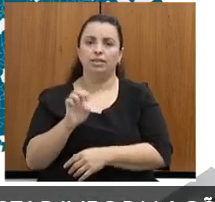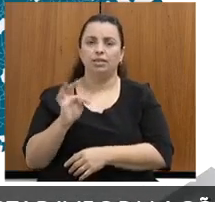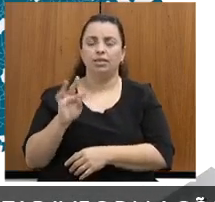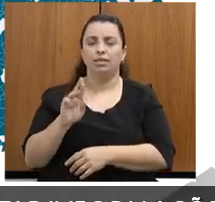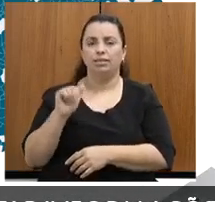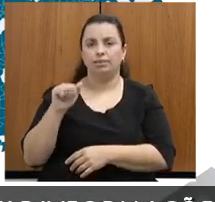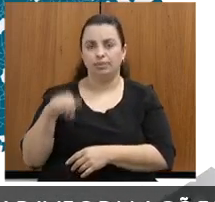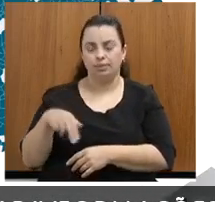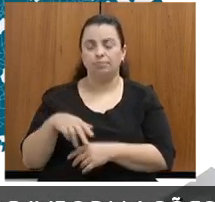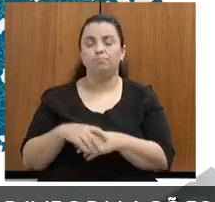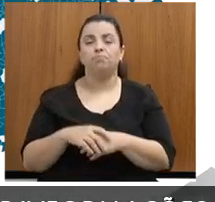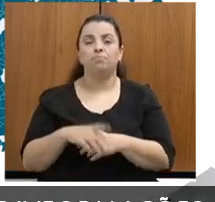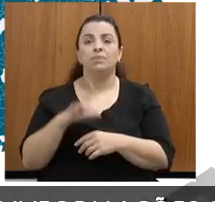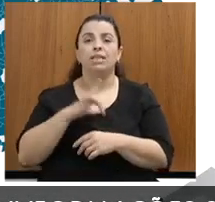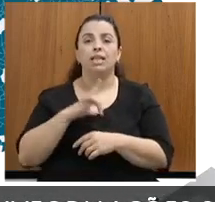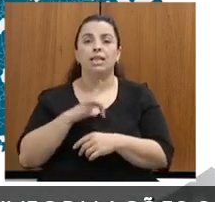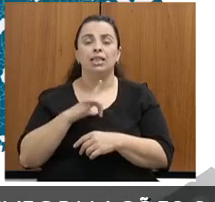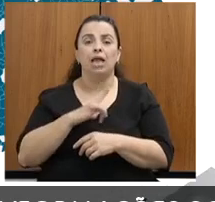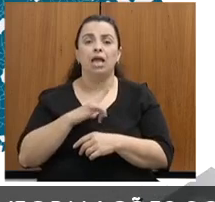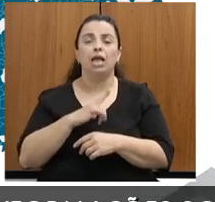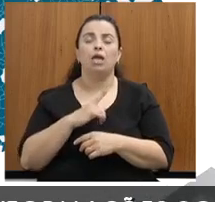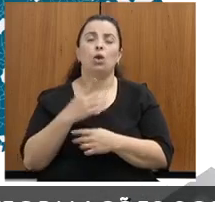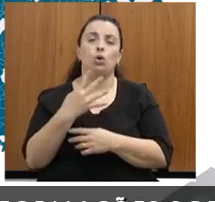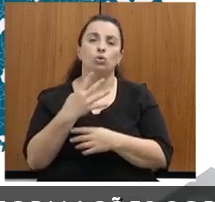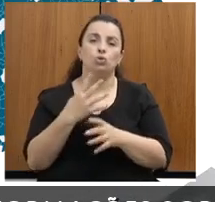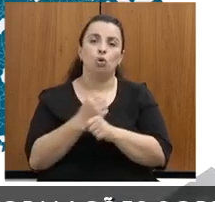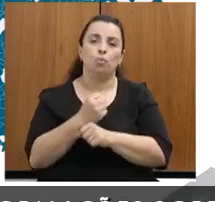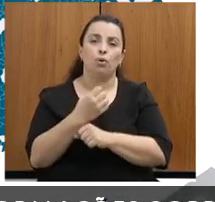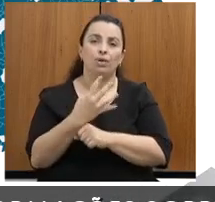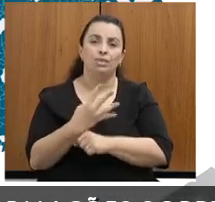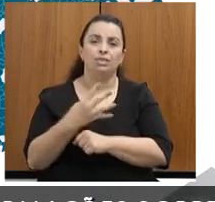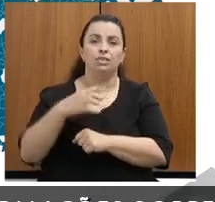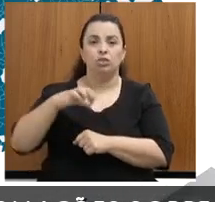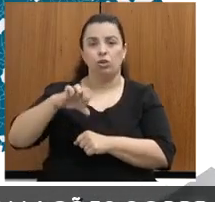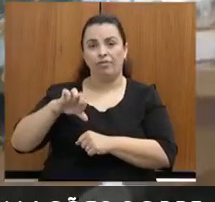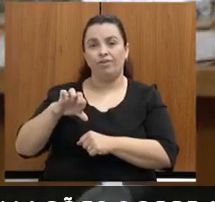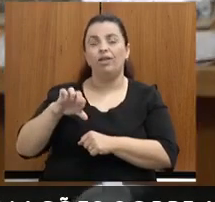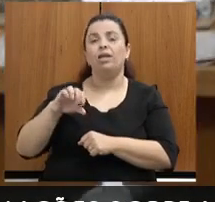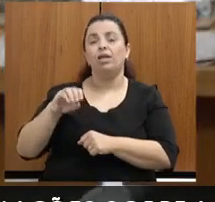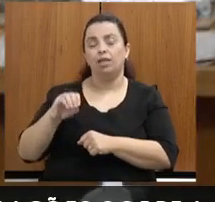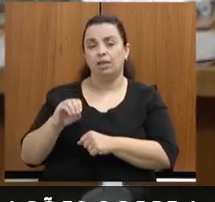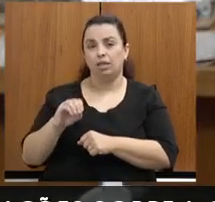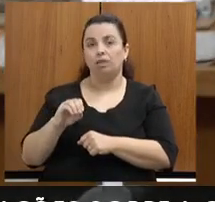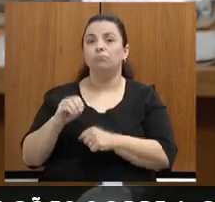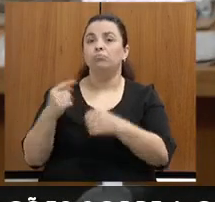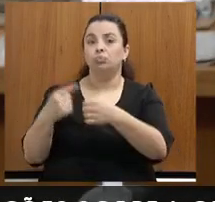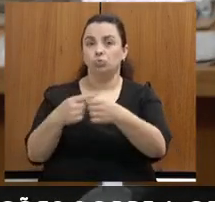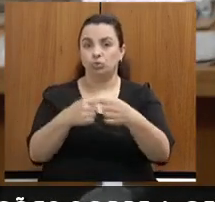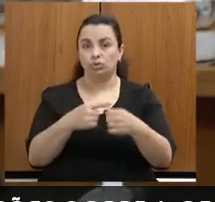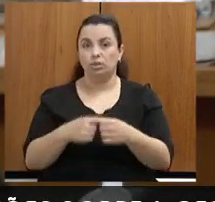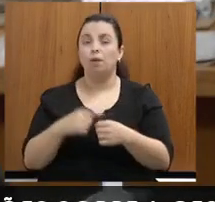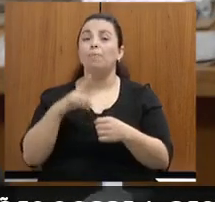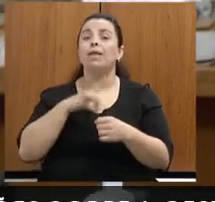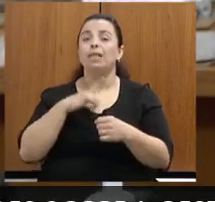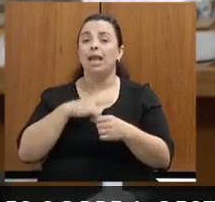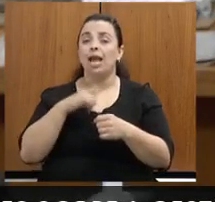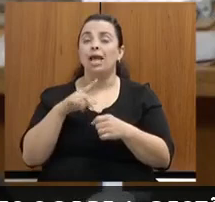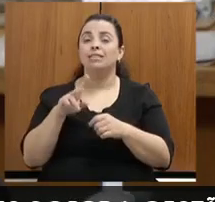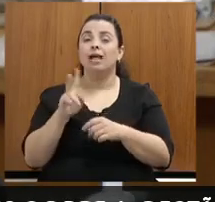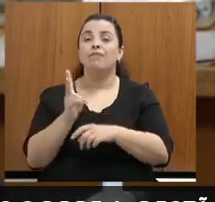que nós já temos 490 municípios em Minas Gerais com a vista a crônica